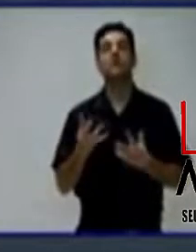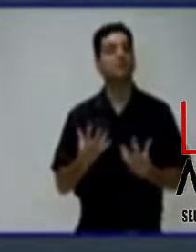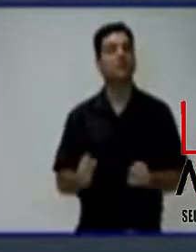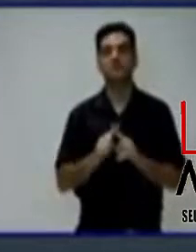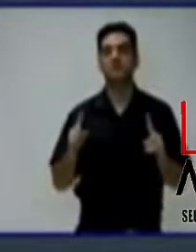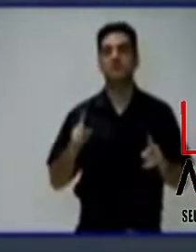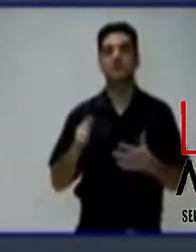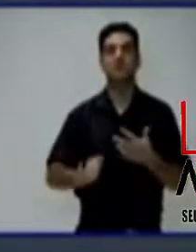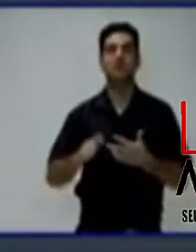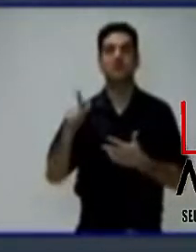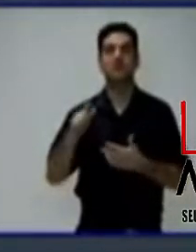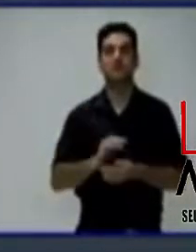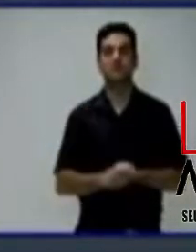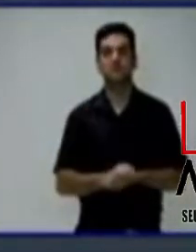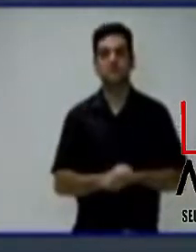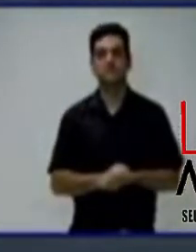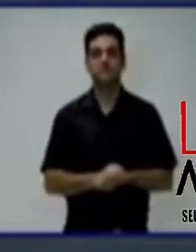desprovimento do agravo regimental.